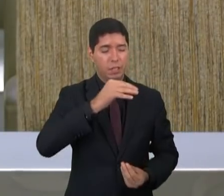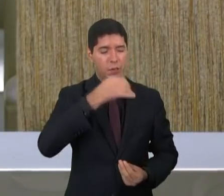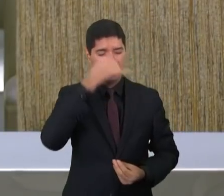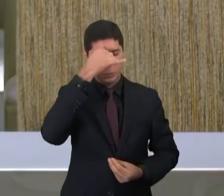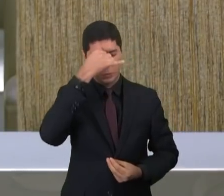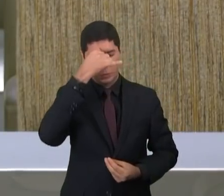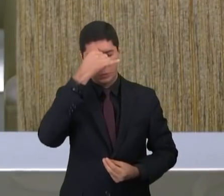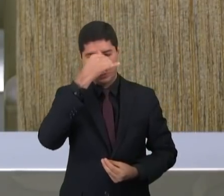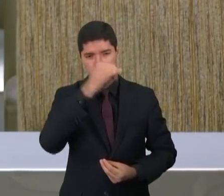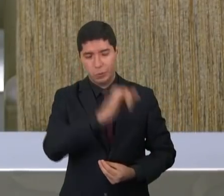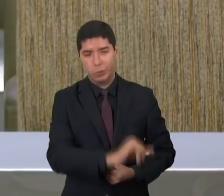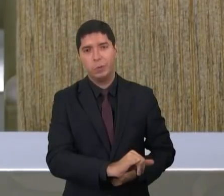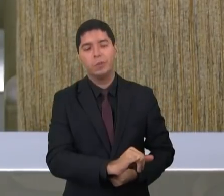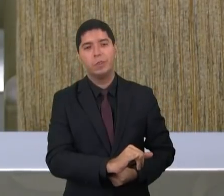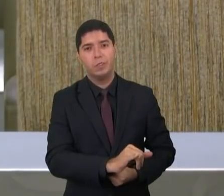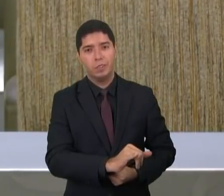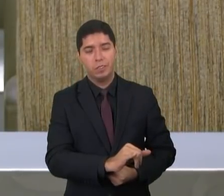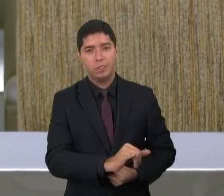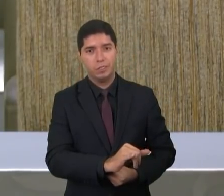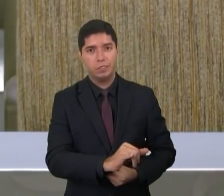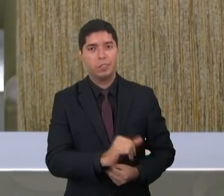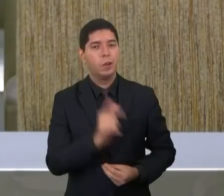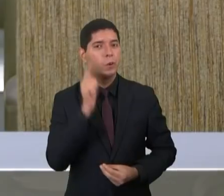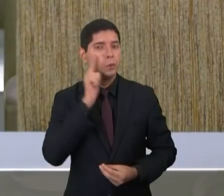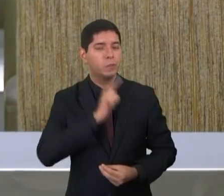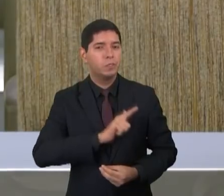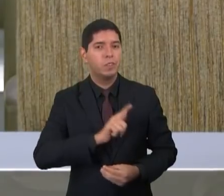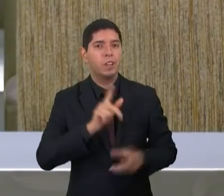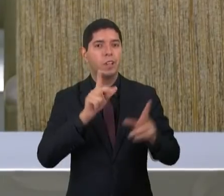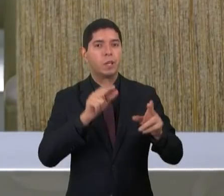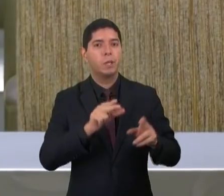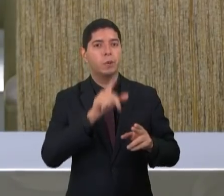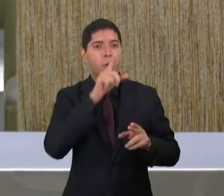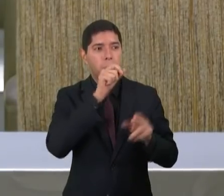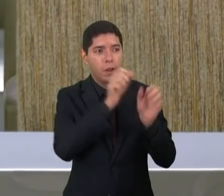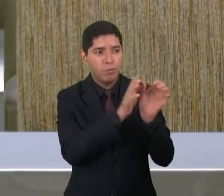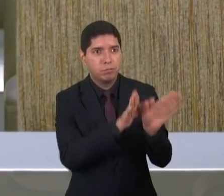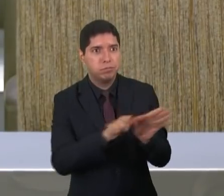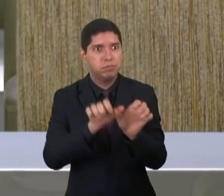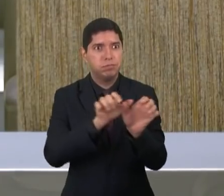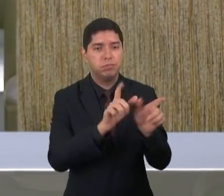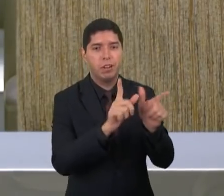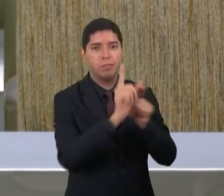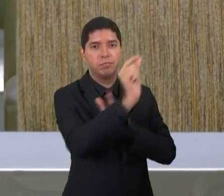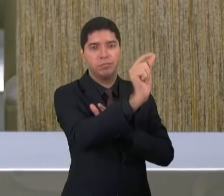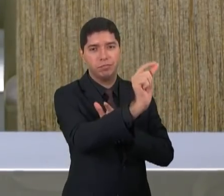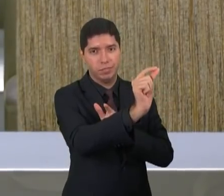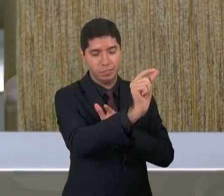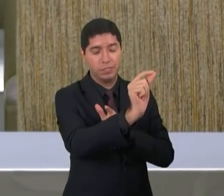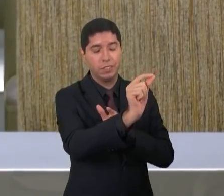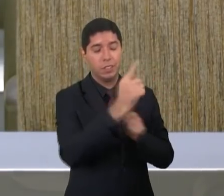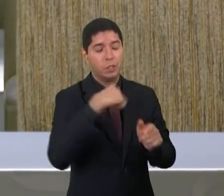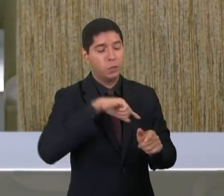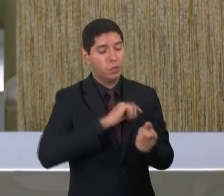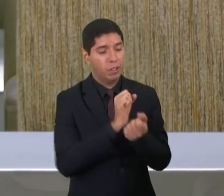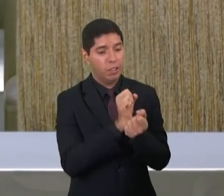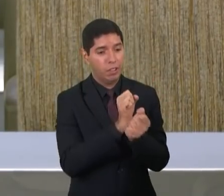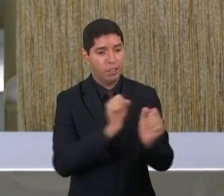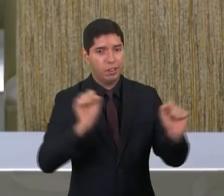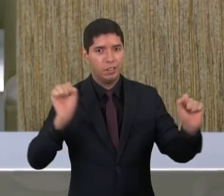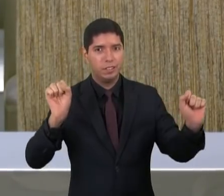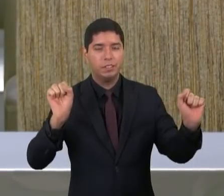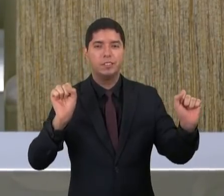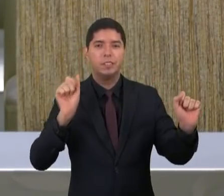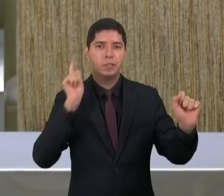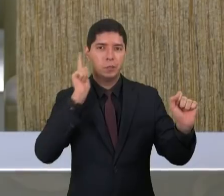escapou, como um pássaro do laço dos passarinheiros. O laço quebrou-se e